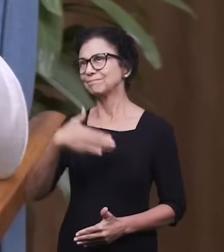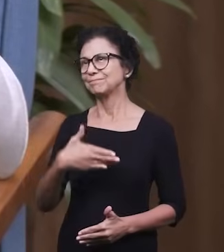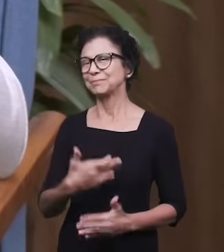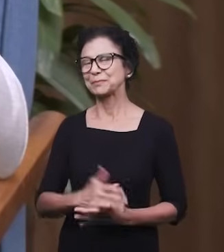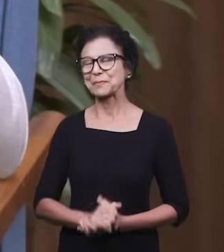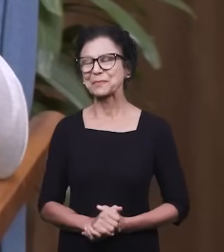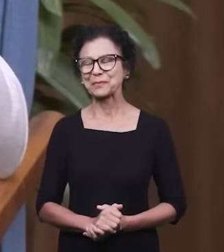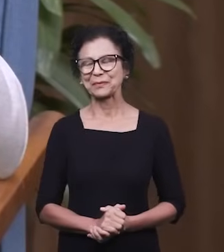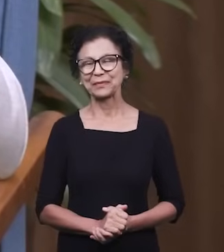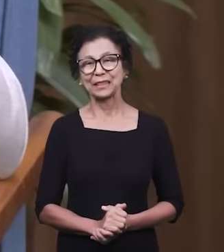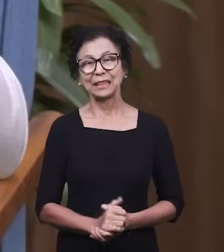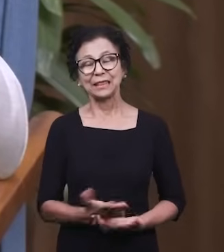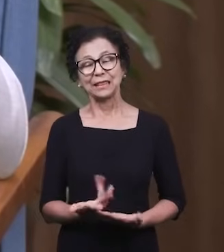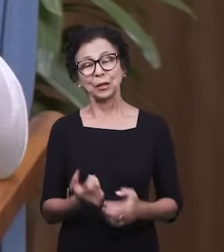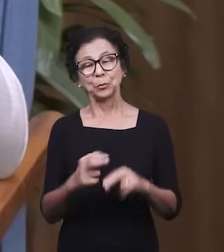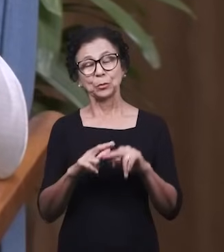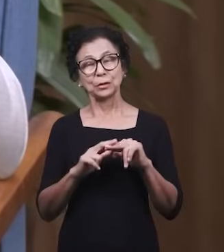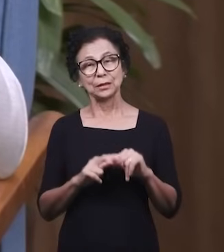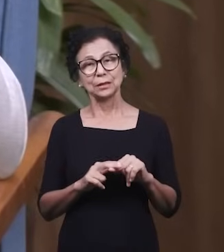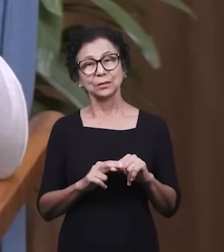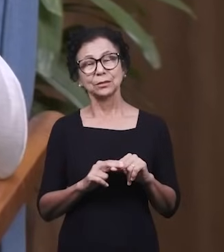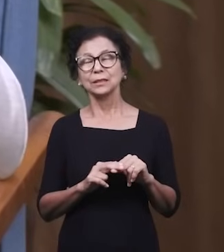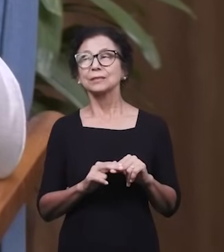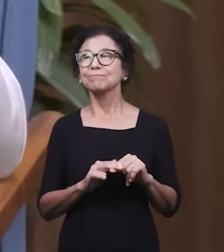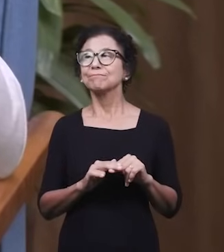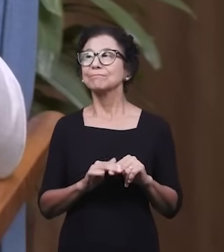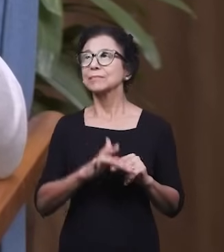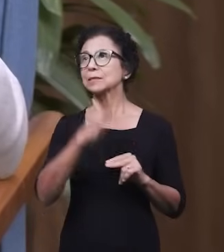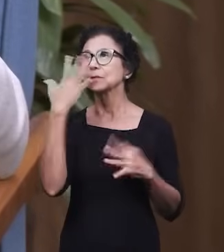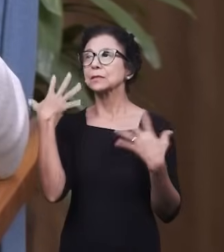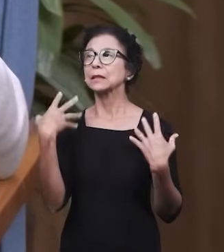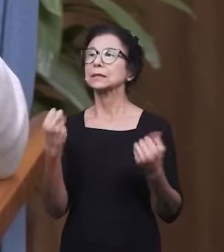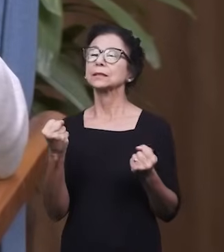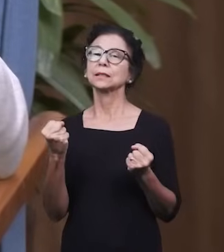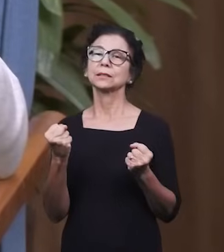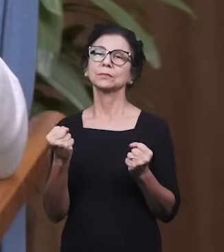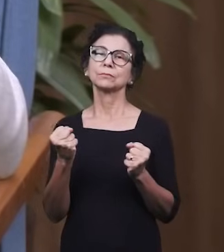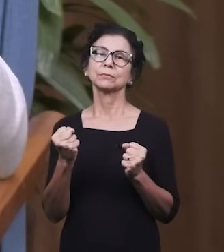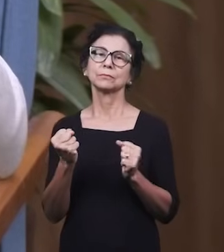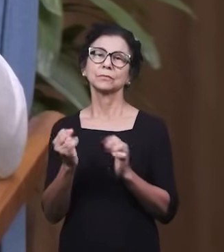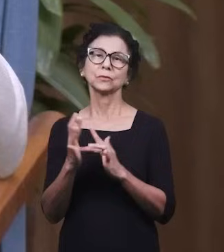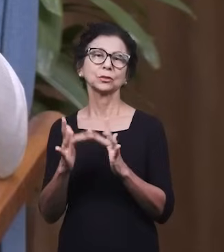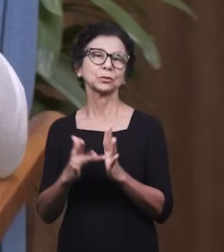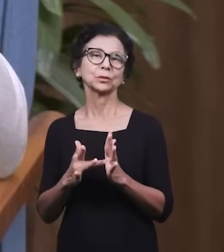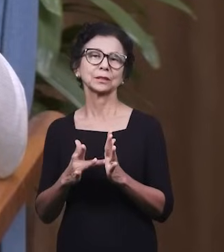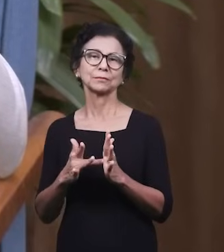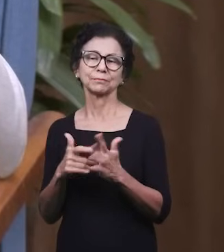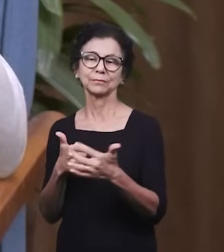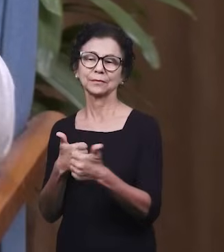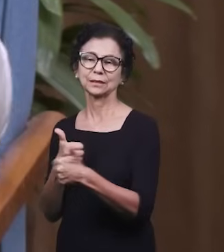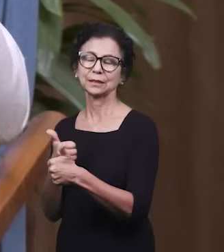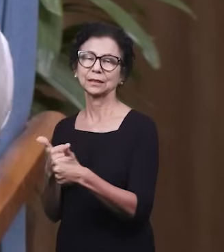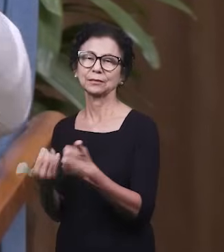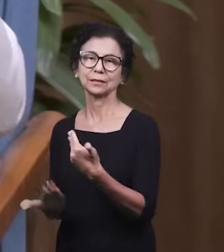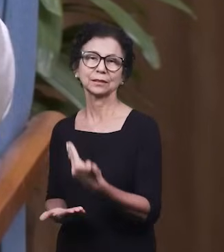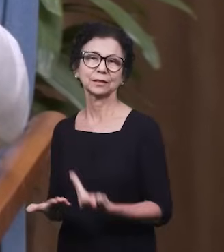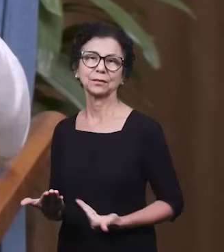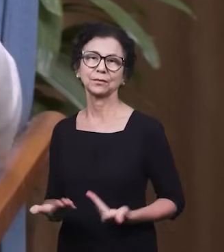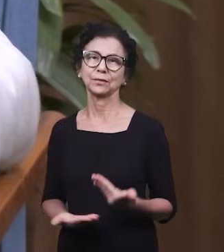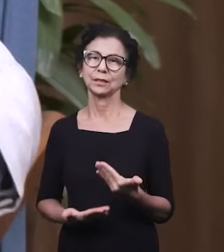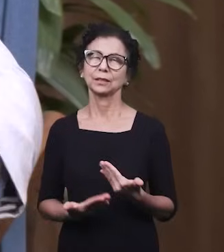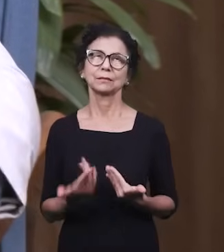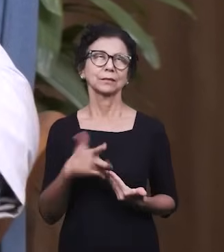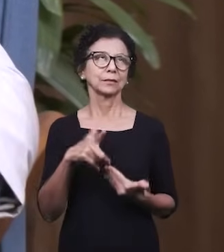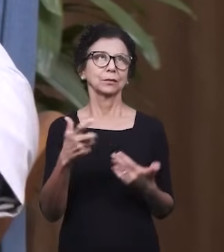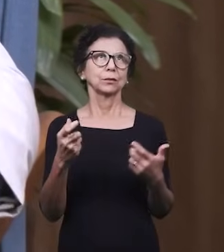Não há como se fazer uma explicação racional, lógica, nesse processo, né, porque vai muito além da